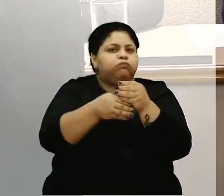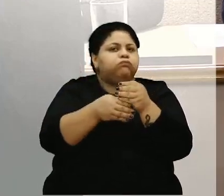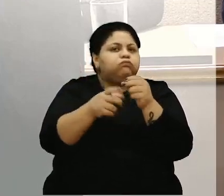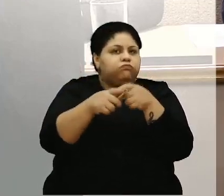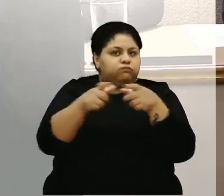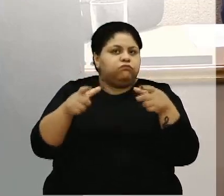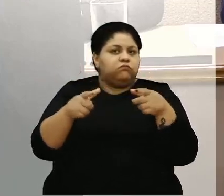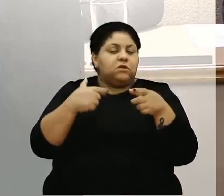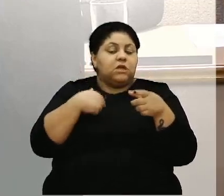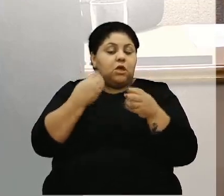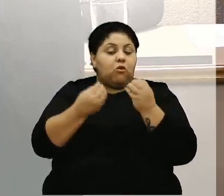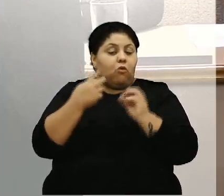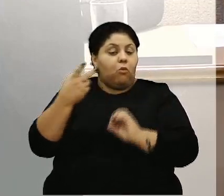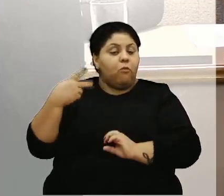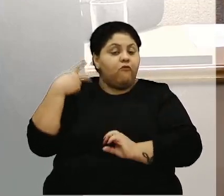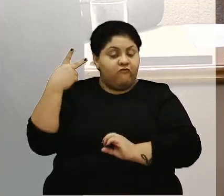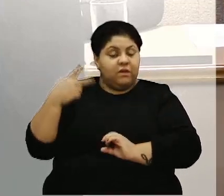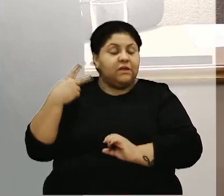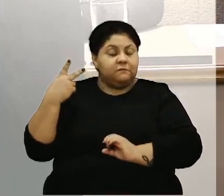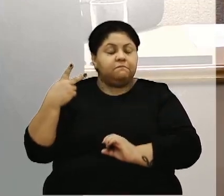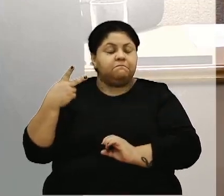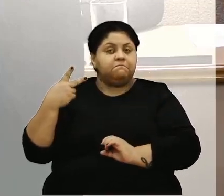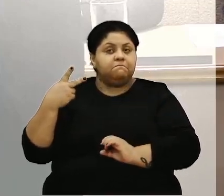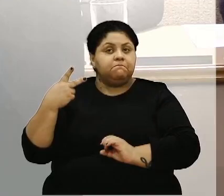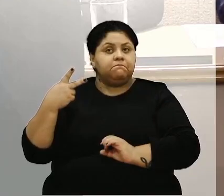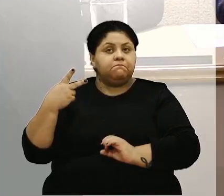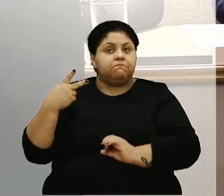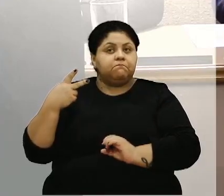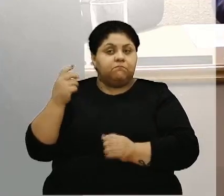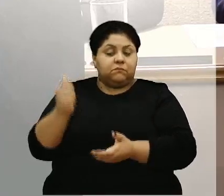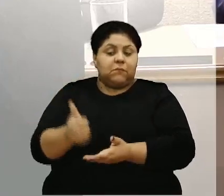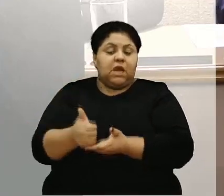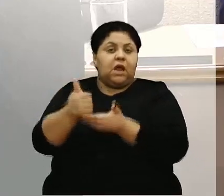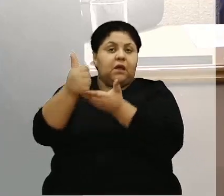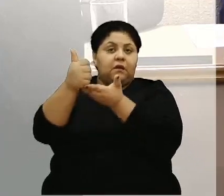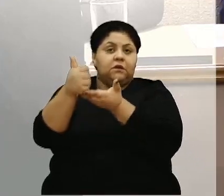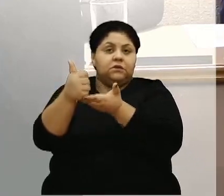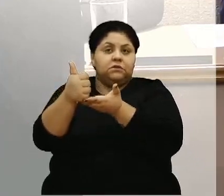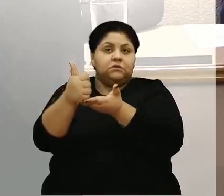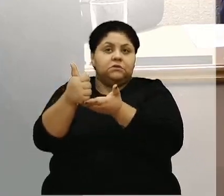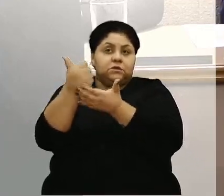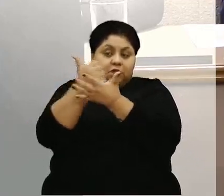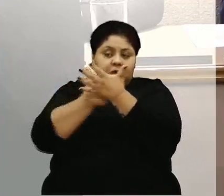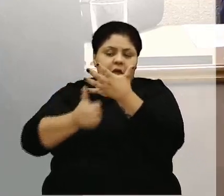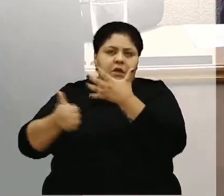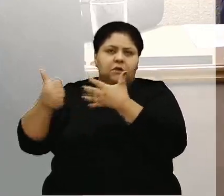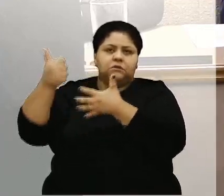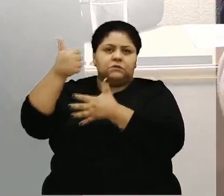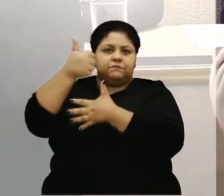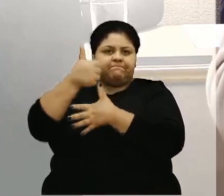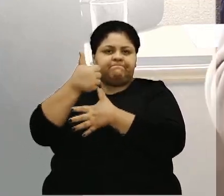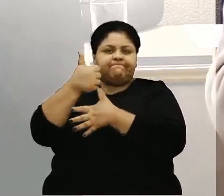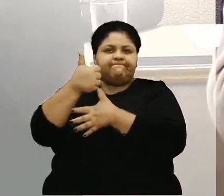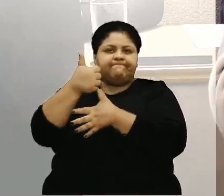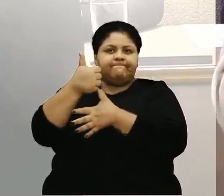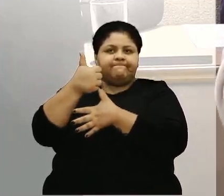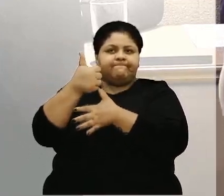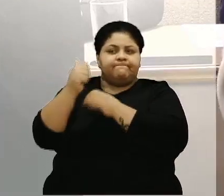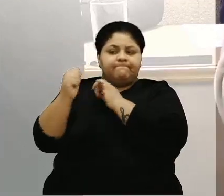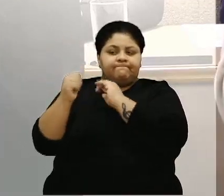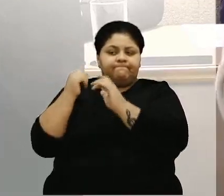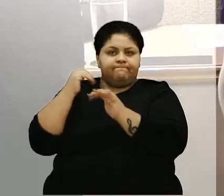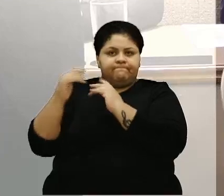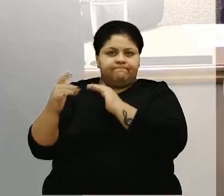como vereador, nós como vereadores, estamos apoiando e prestigiando esses